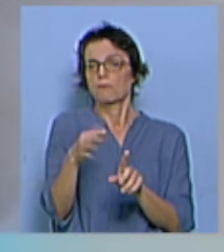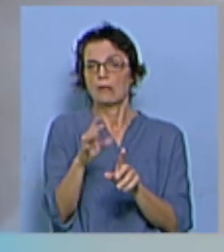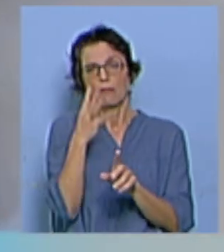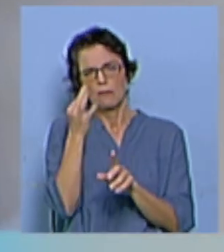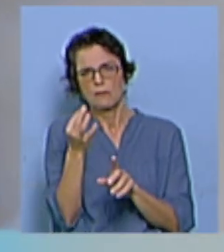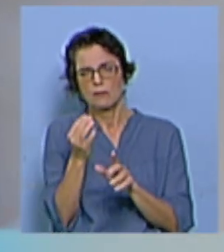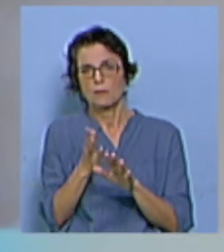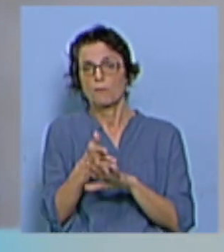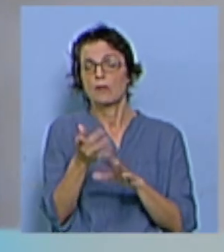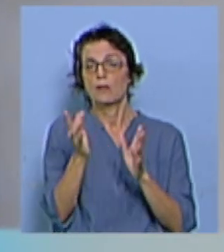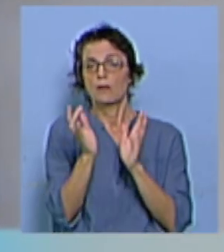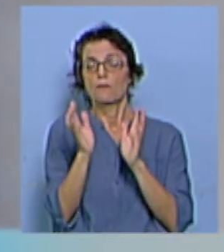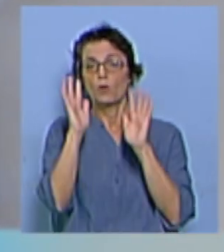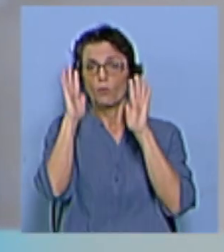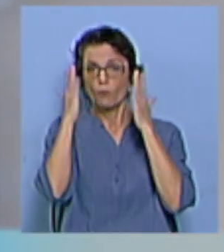do Facebook,